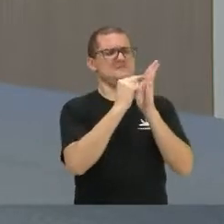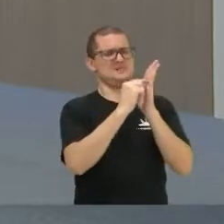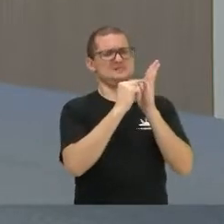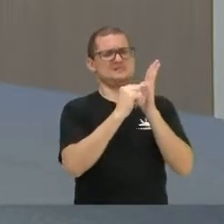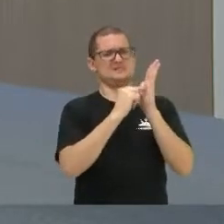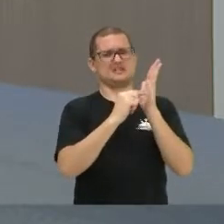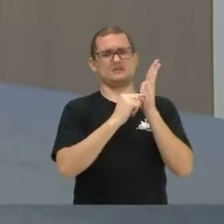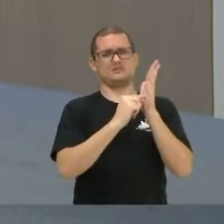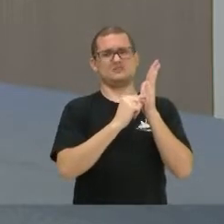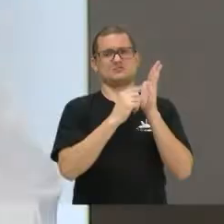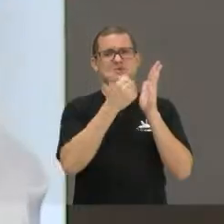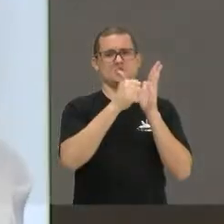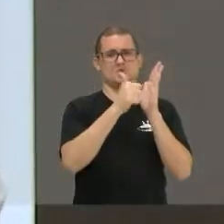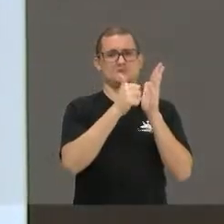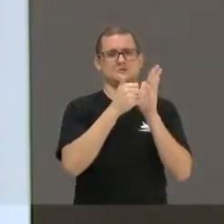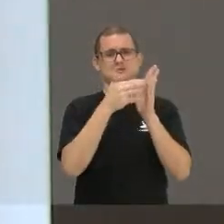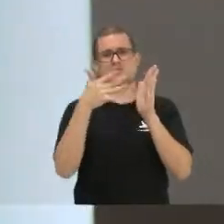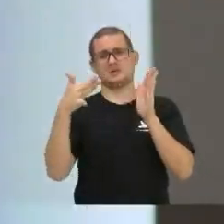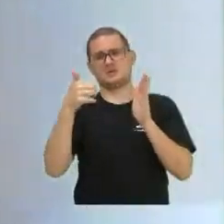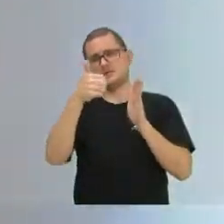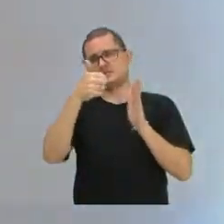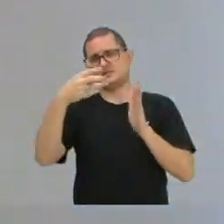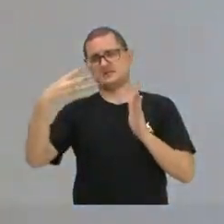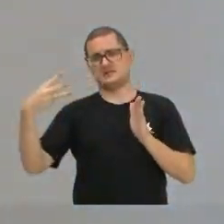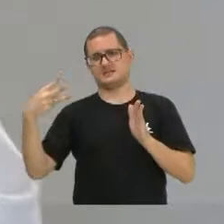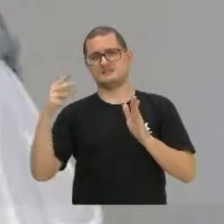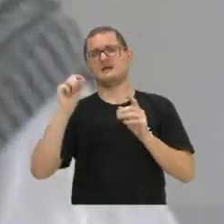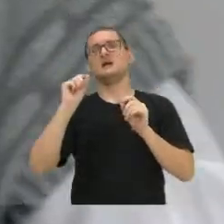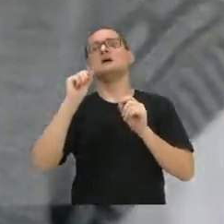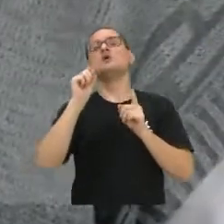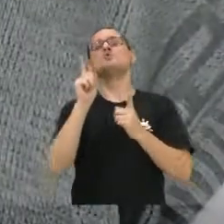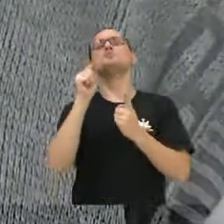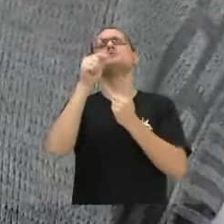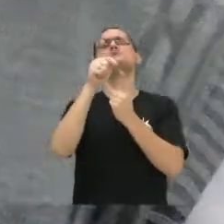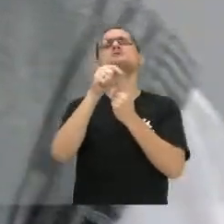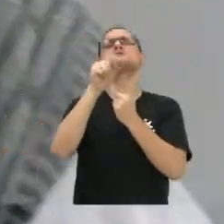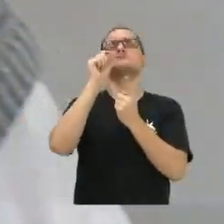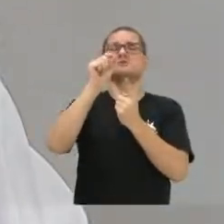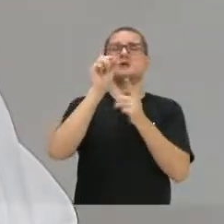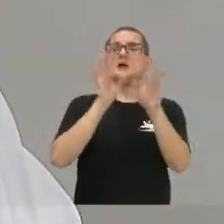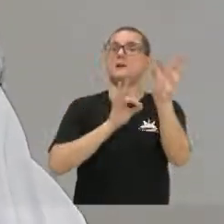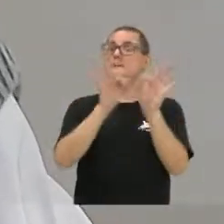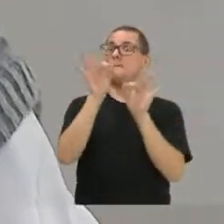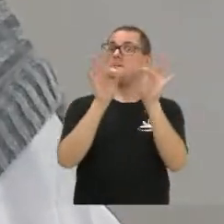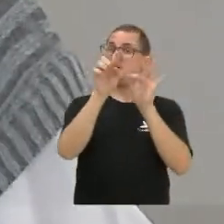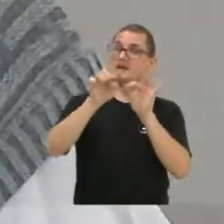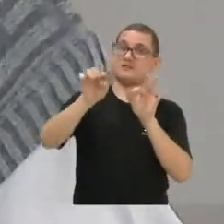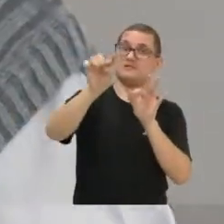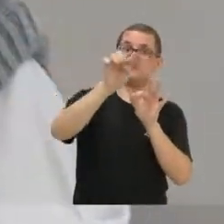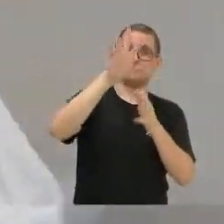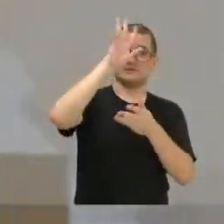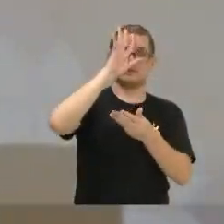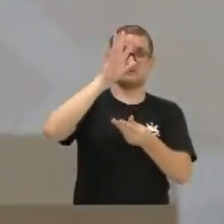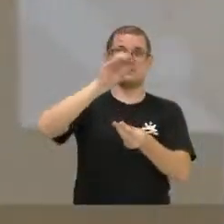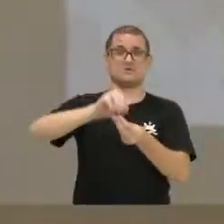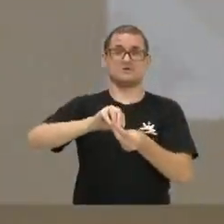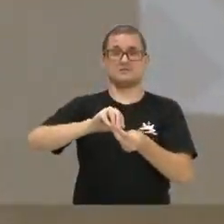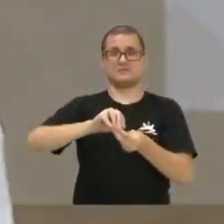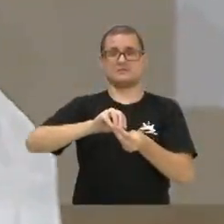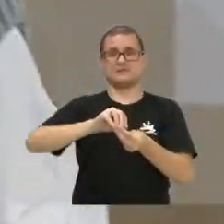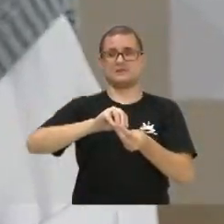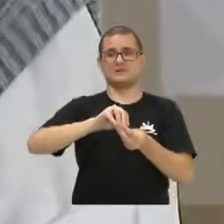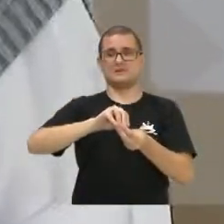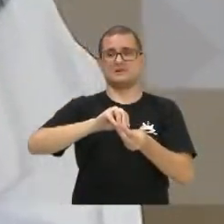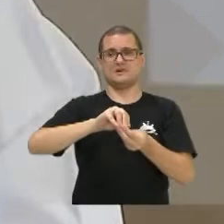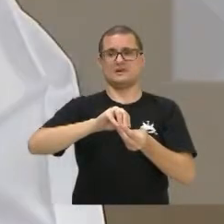11 11 a 13 tenho aqui a finalidade de preparar o leitor para o que o que deve vir